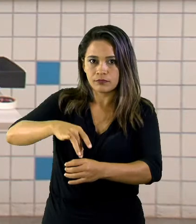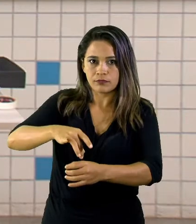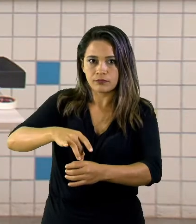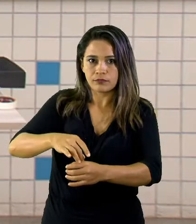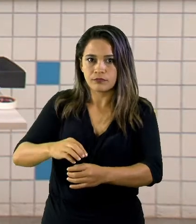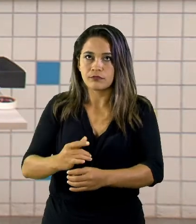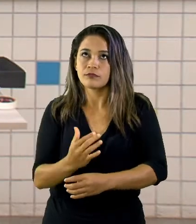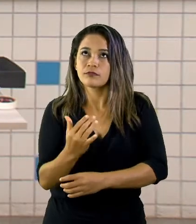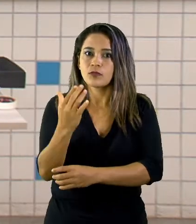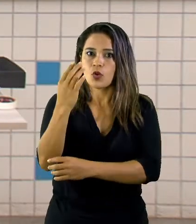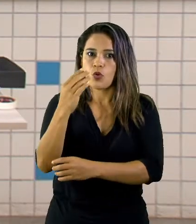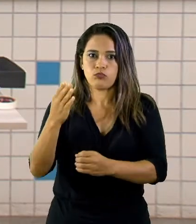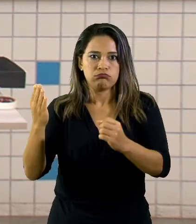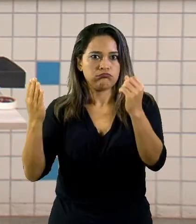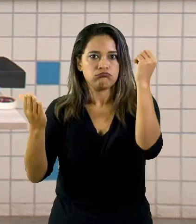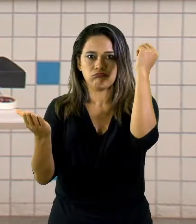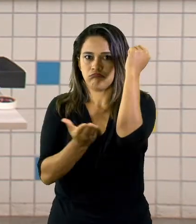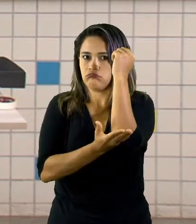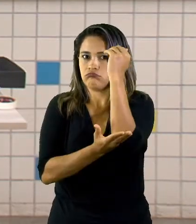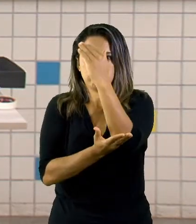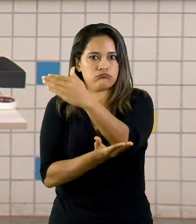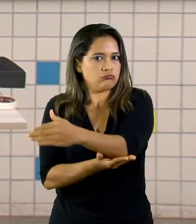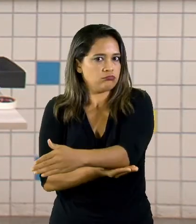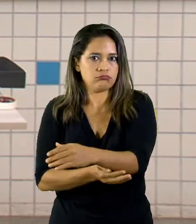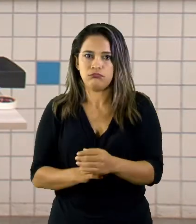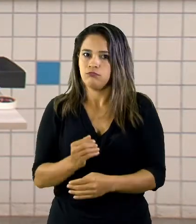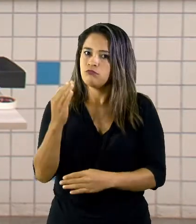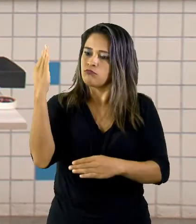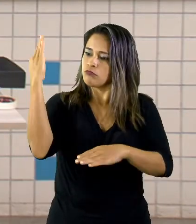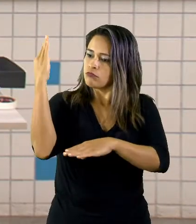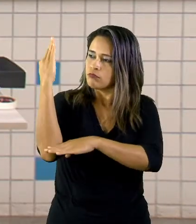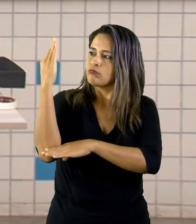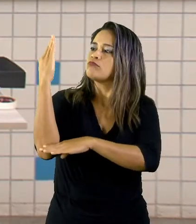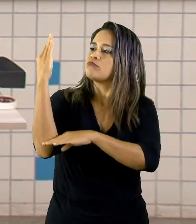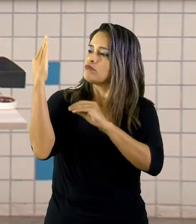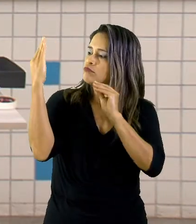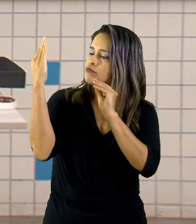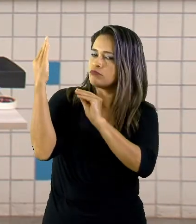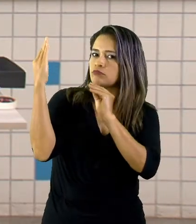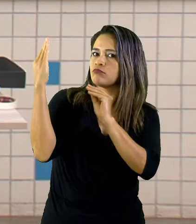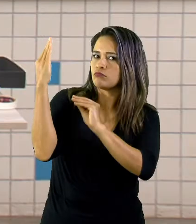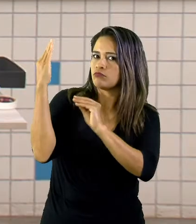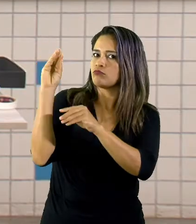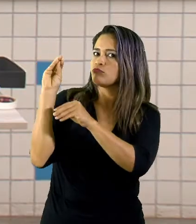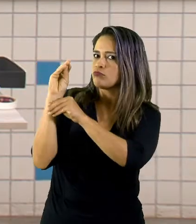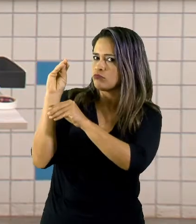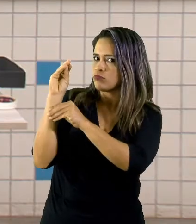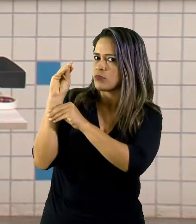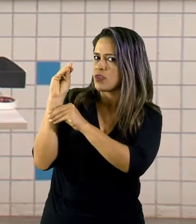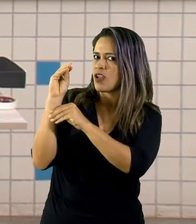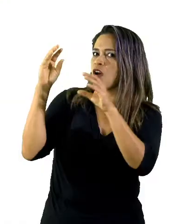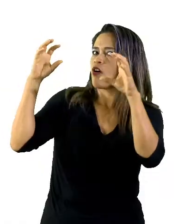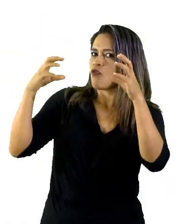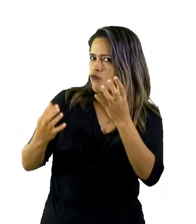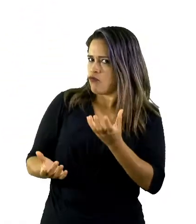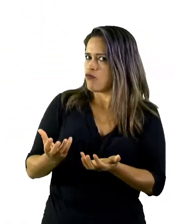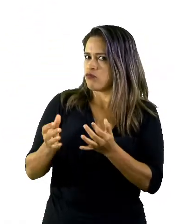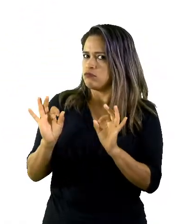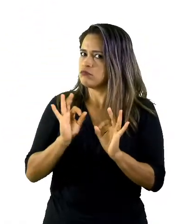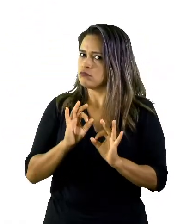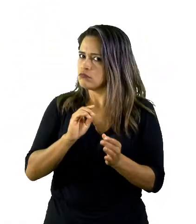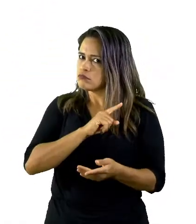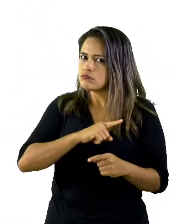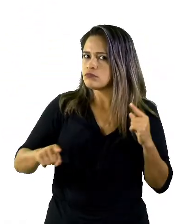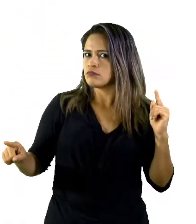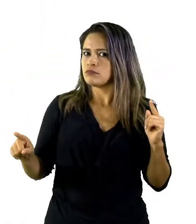cortar as árvores, preservar, cuidar e não provocar queimadas. Você